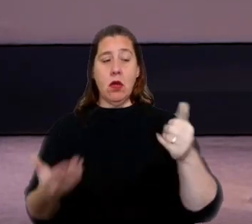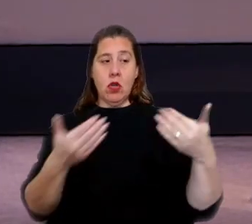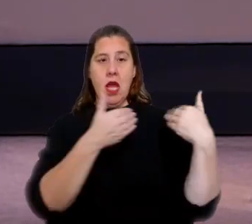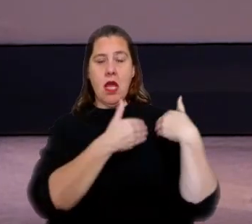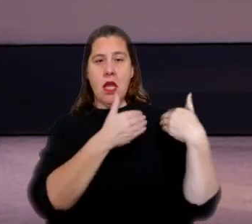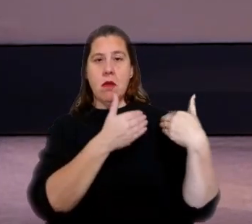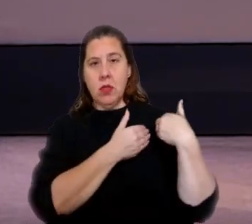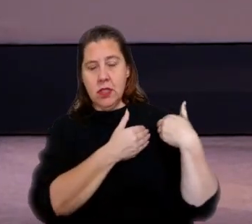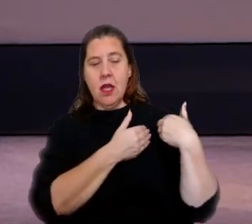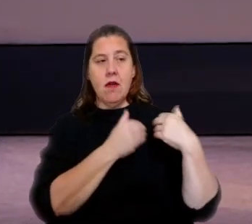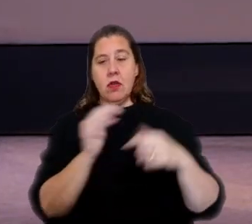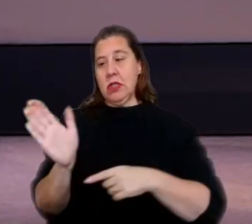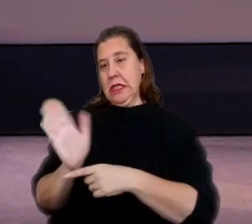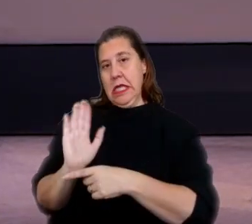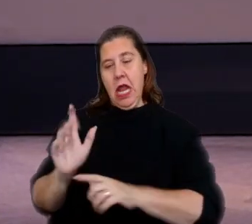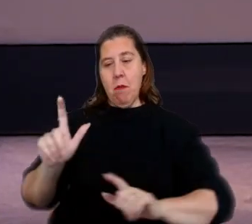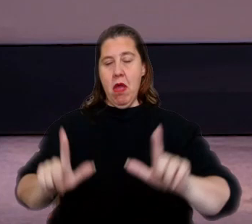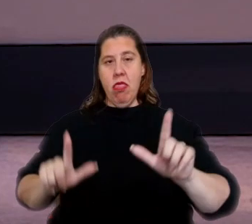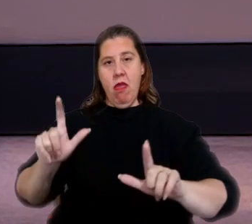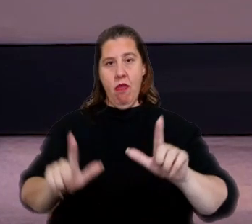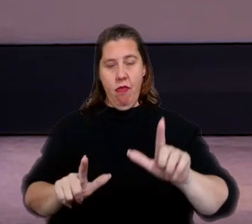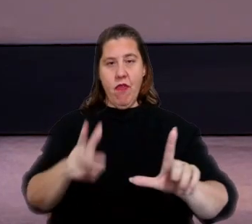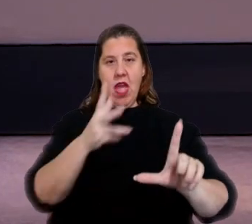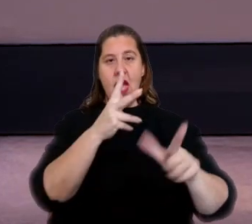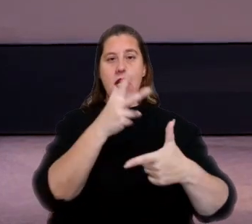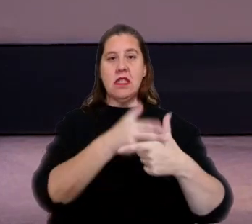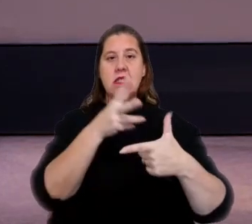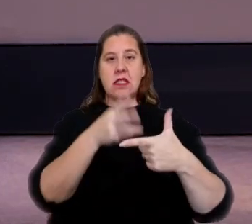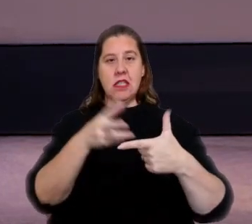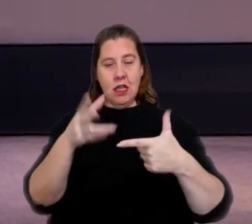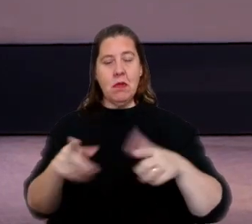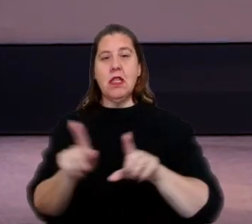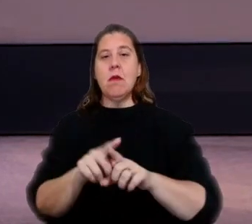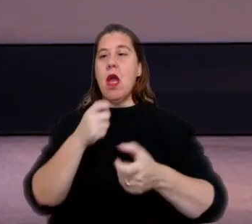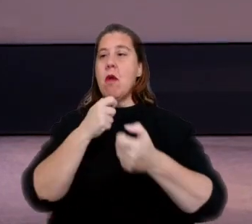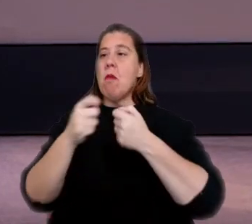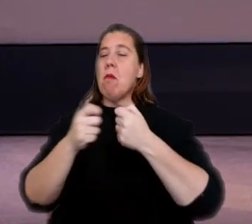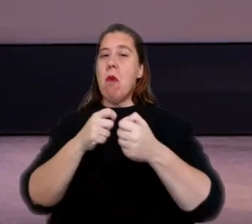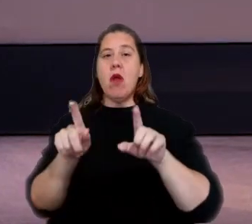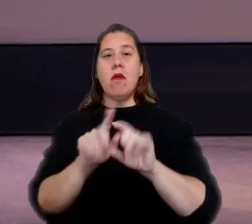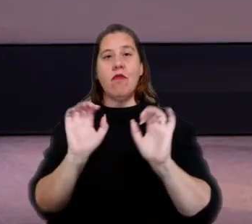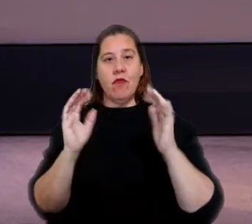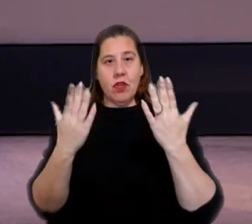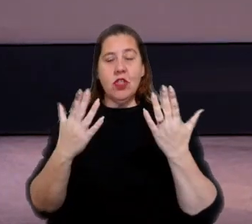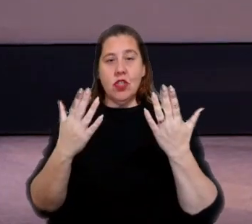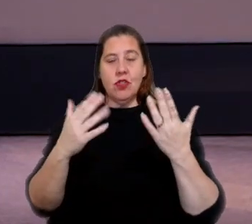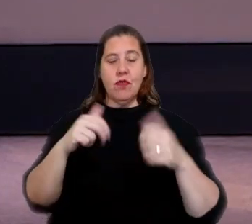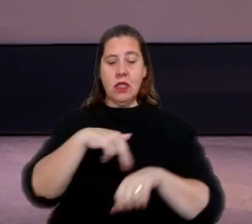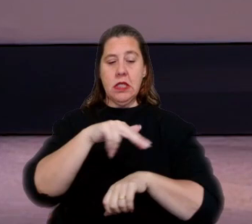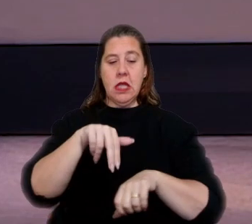é responsável pela cobertura de cinema, TV e streaming. Como repórter do Caderno, Inverno cobriu